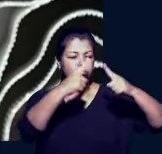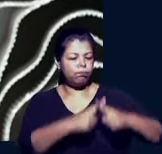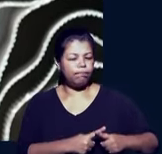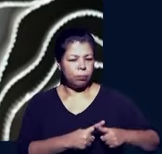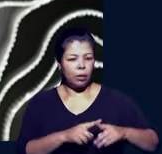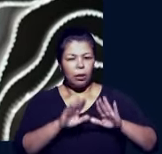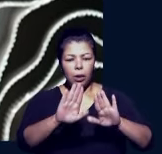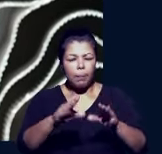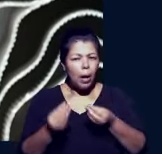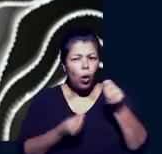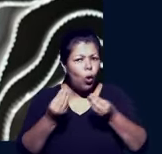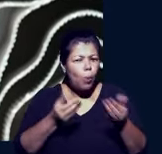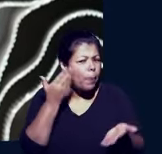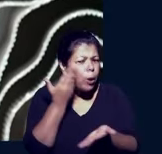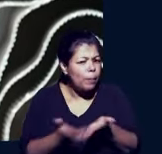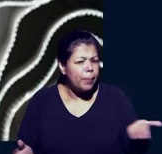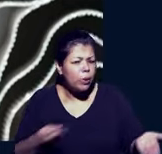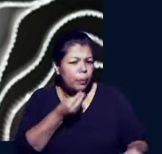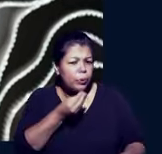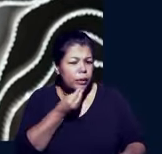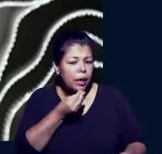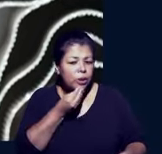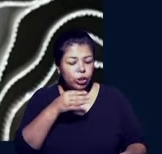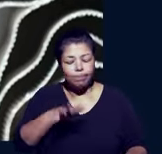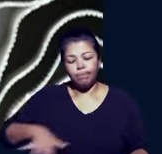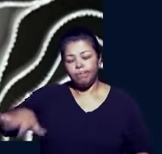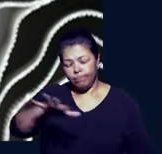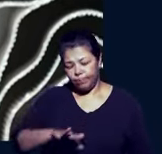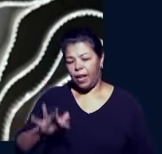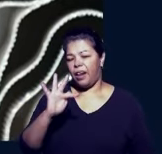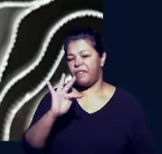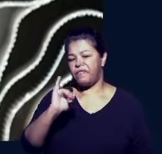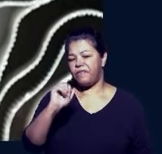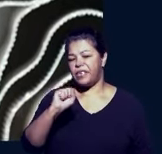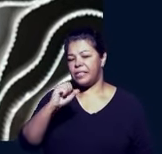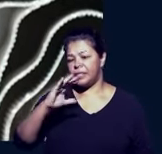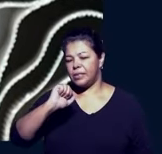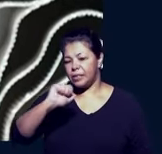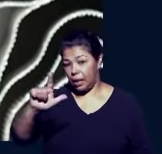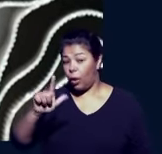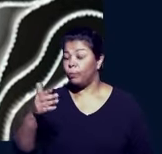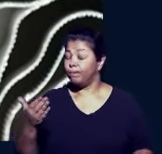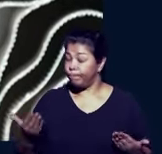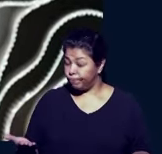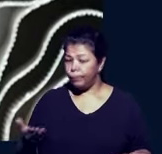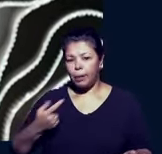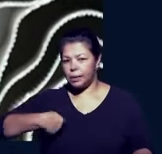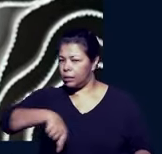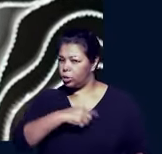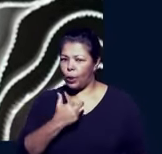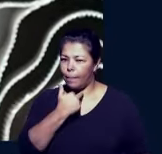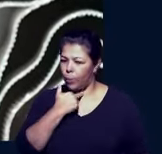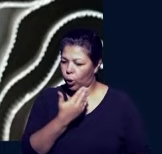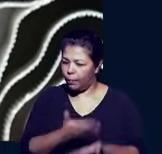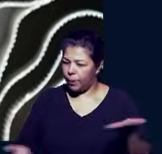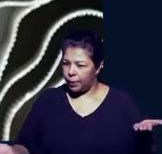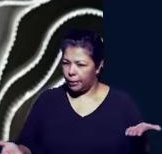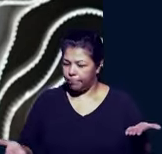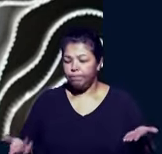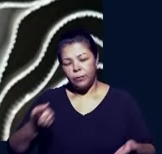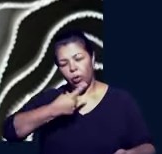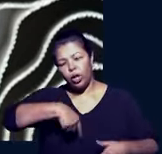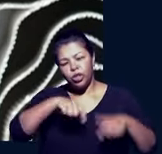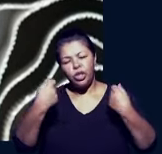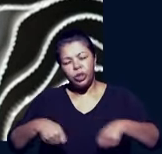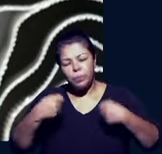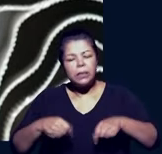gente pode perder a guerra a gente pode perder a guerra no fiscal então é aquela história não vamos perder a guerra no fcal E para isso para trazer investimento na magnitude que a gente